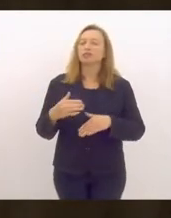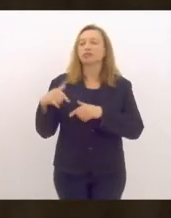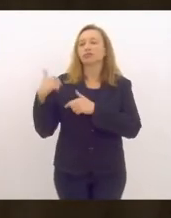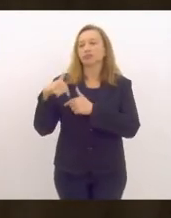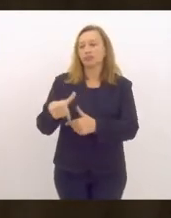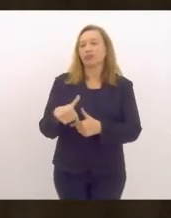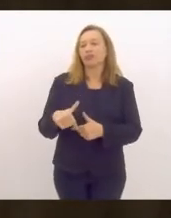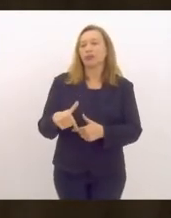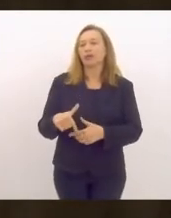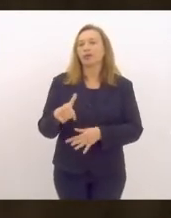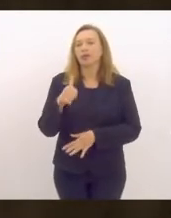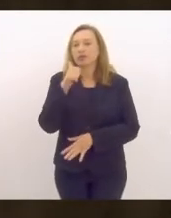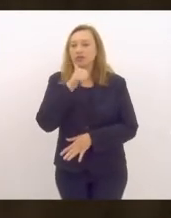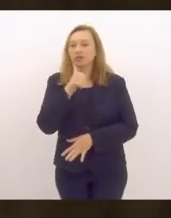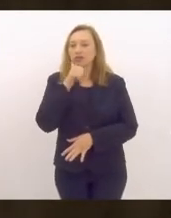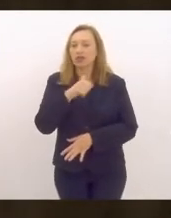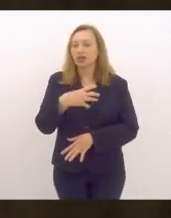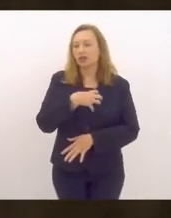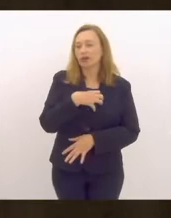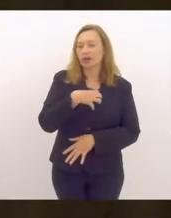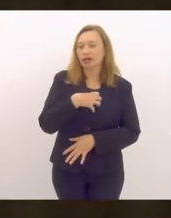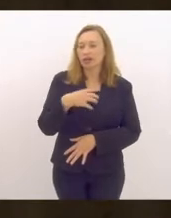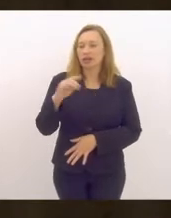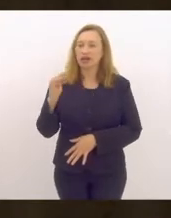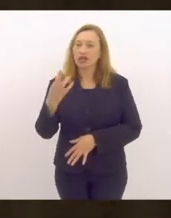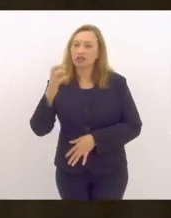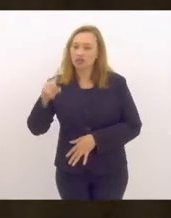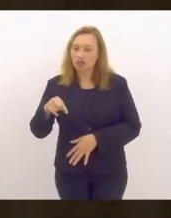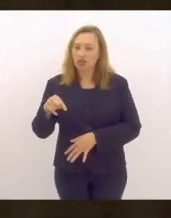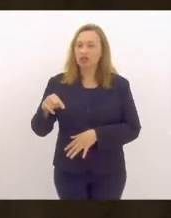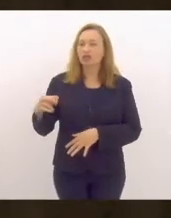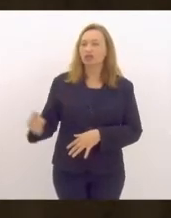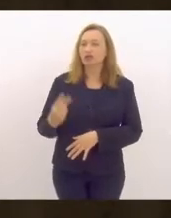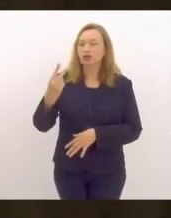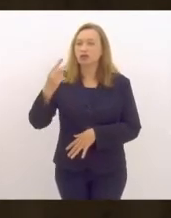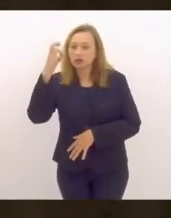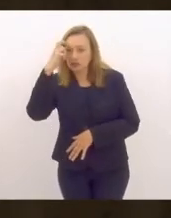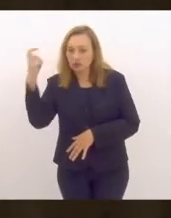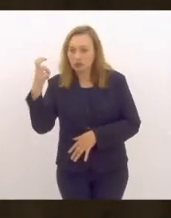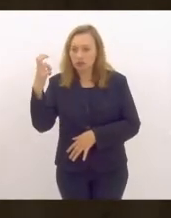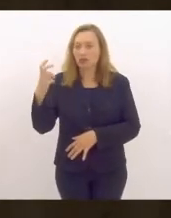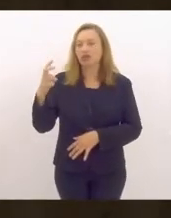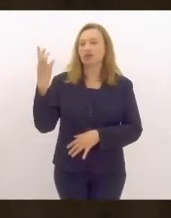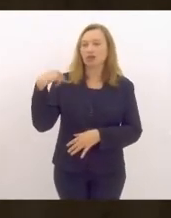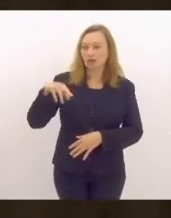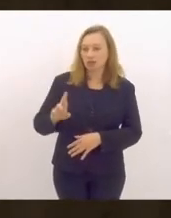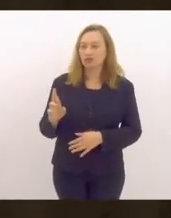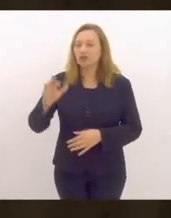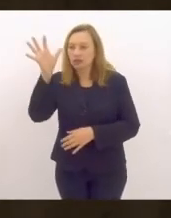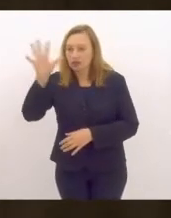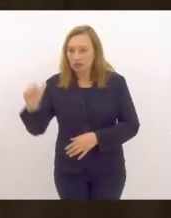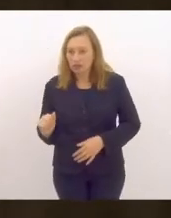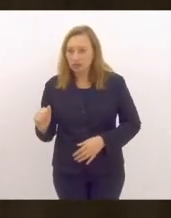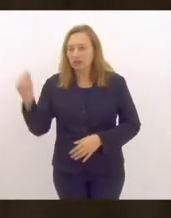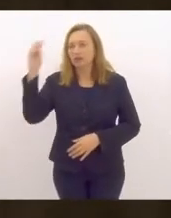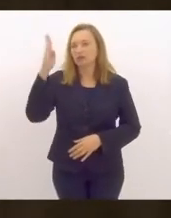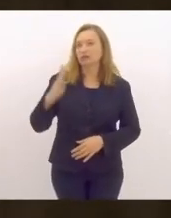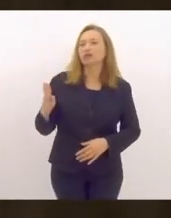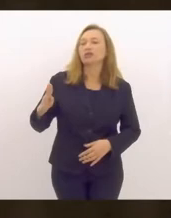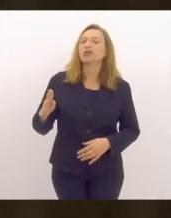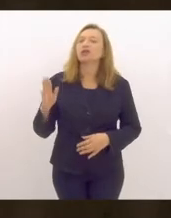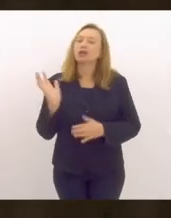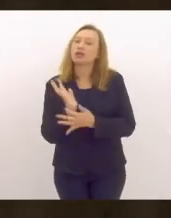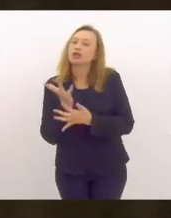pelas baianas de Acarajé a partir de seus valores afro-brasileiros culturais, de religiosidade de matriz afro-brasileira e